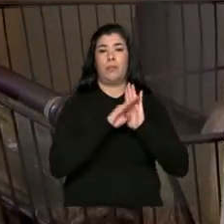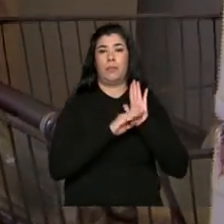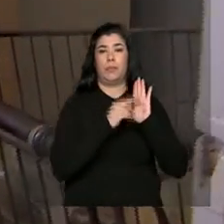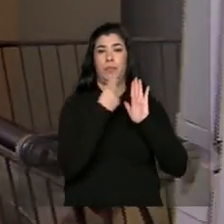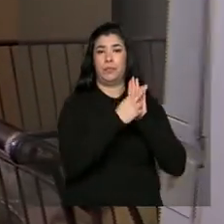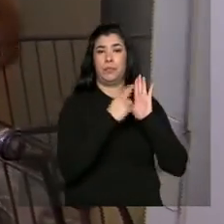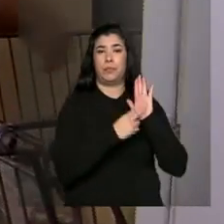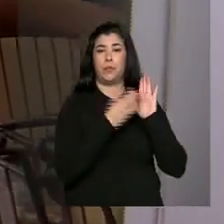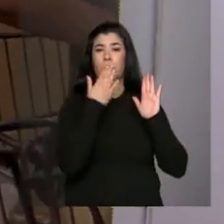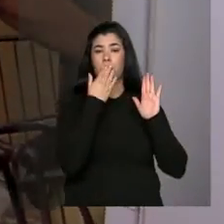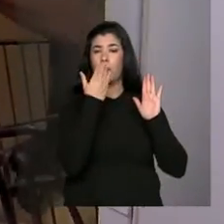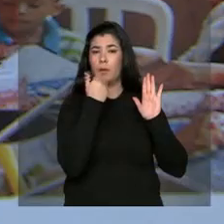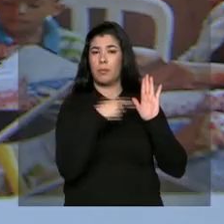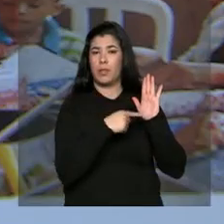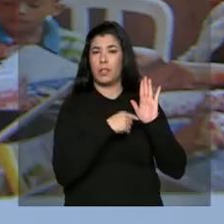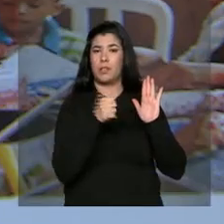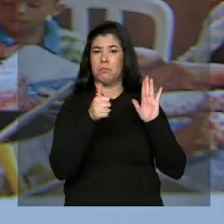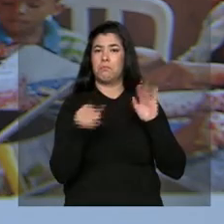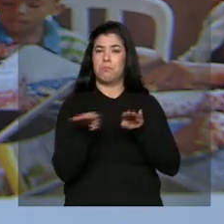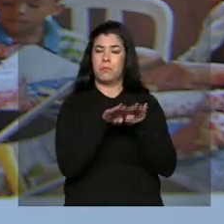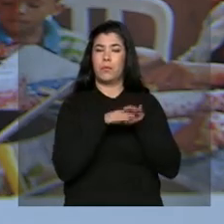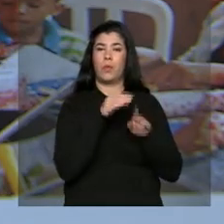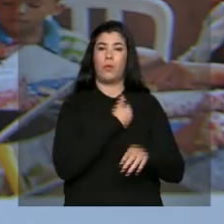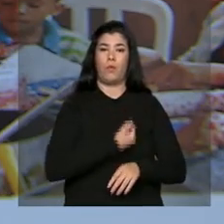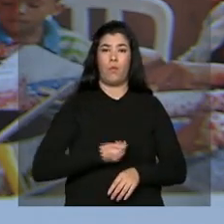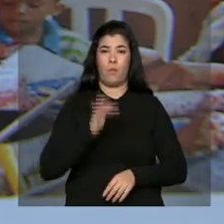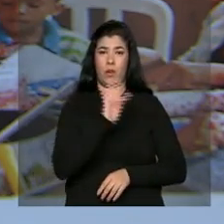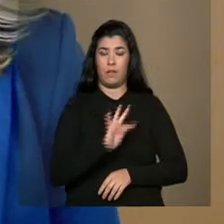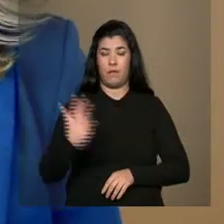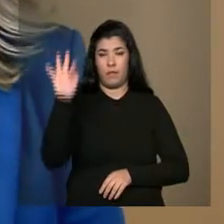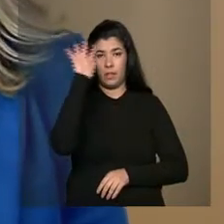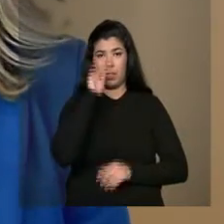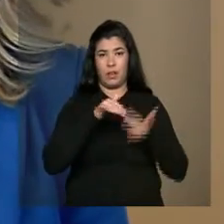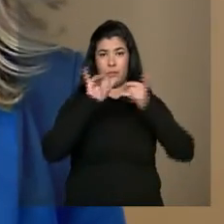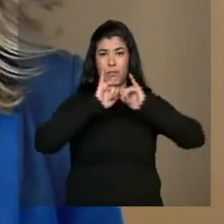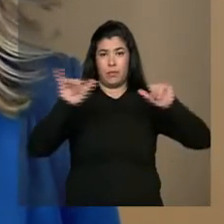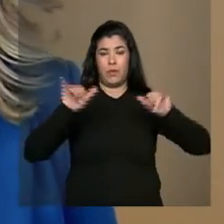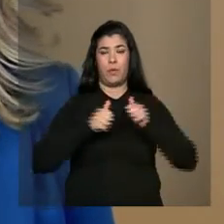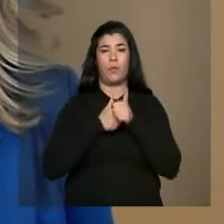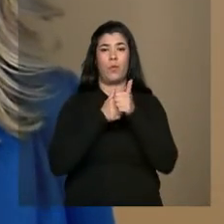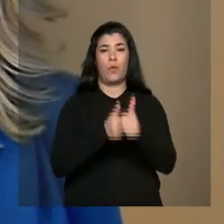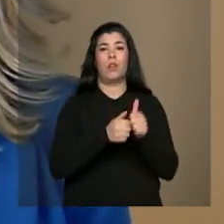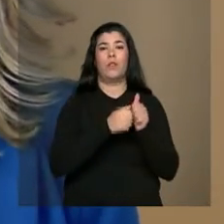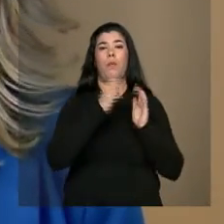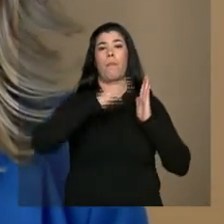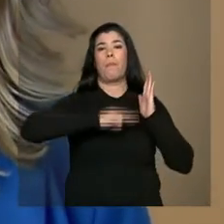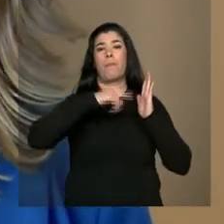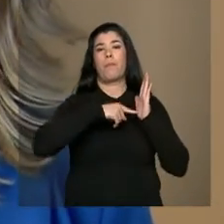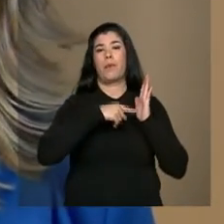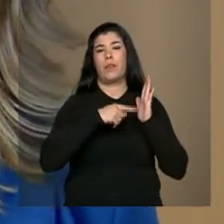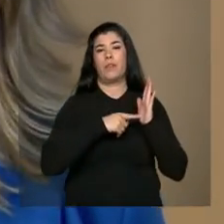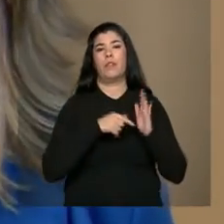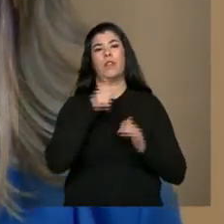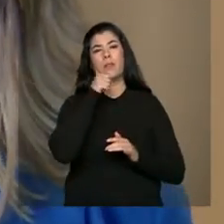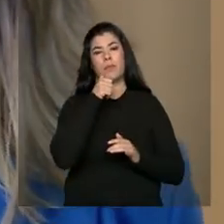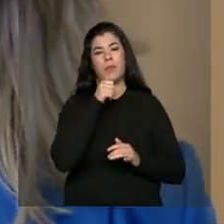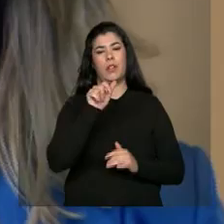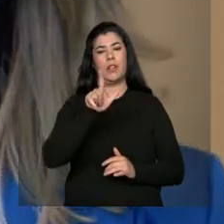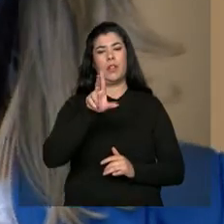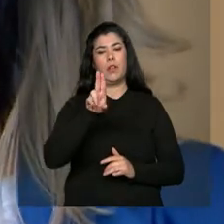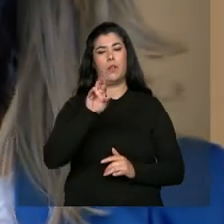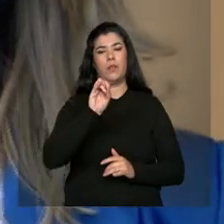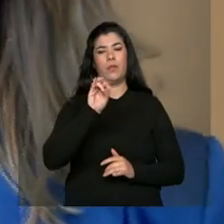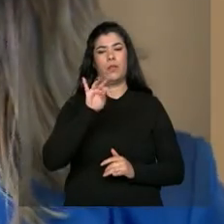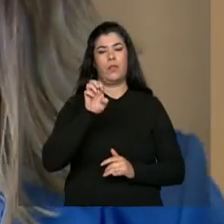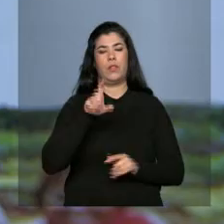e refeições balanceadas, o governo federal lançou um guia, como explica Luizete Bandeira, coordenadora geral de Educação